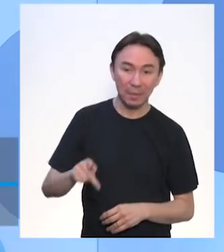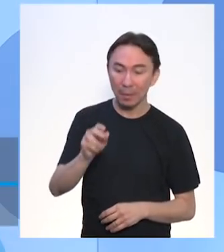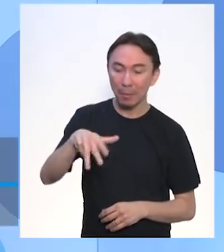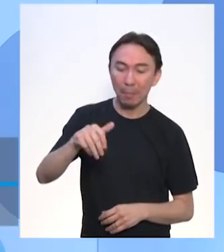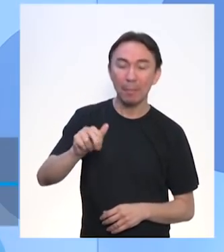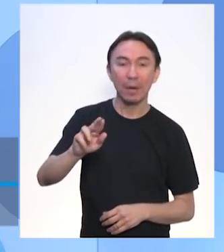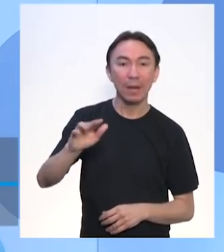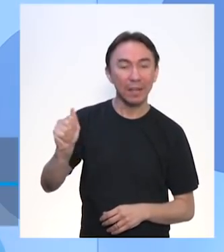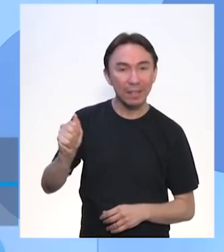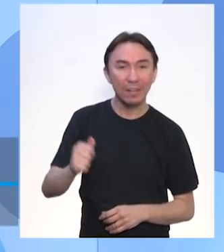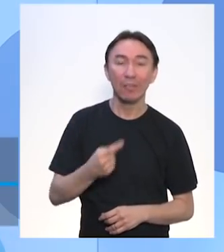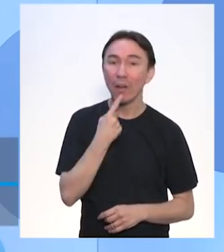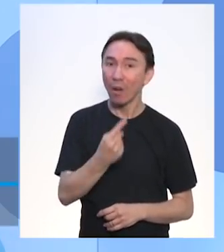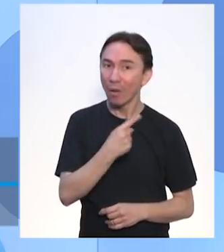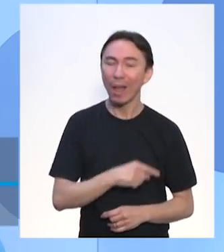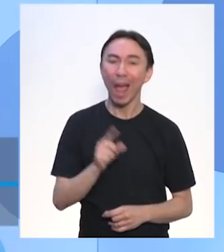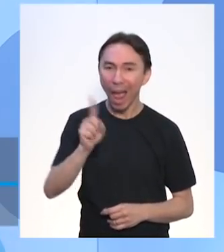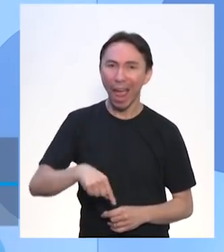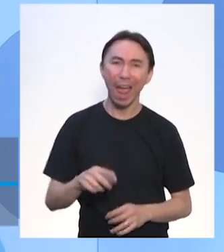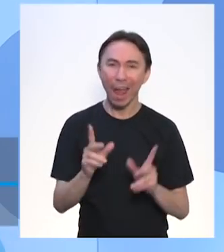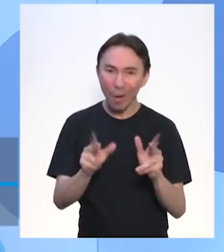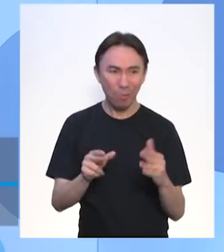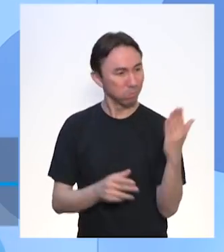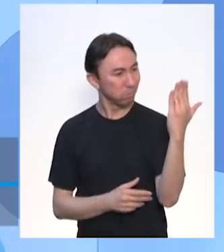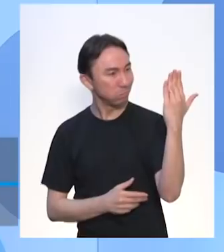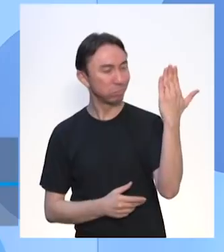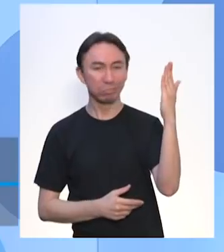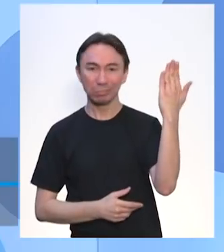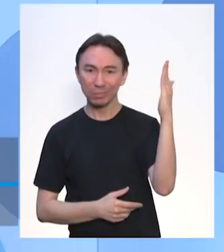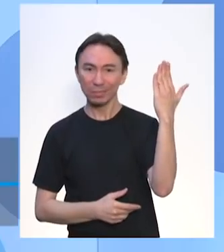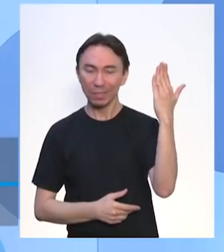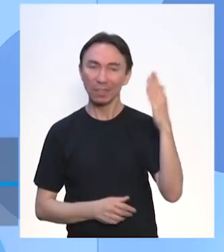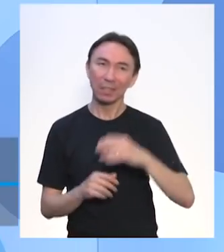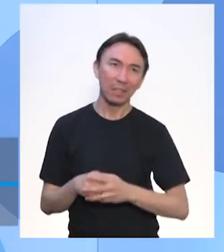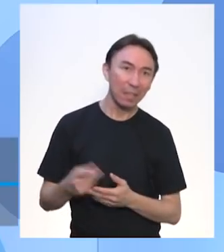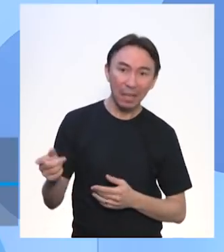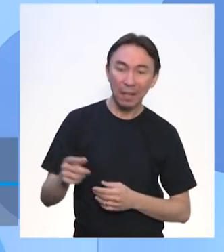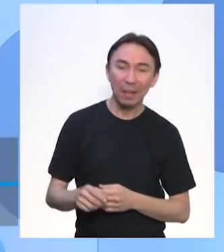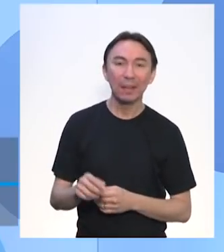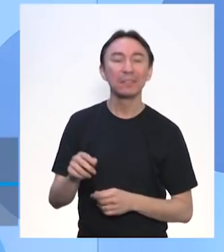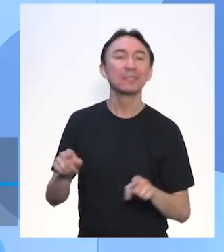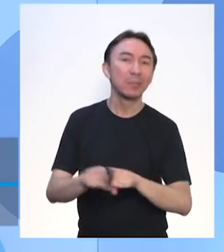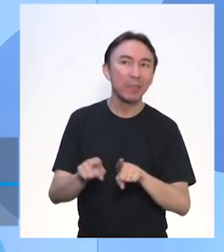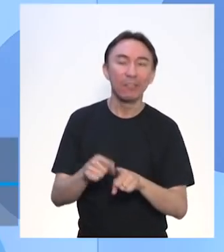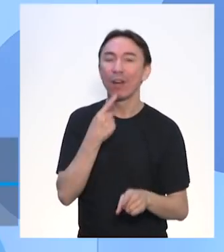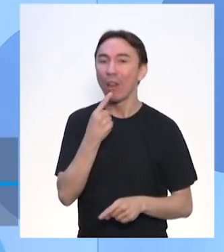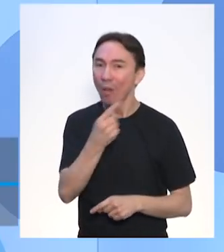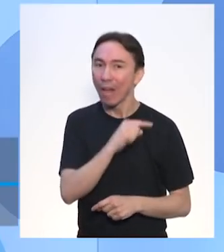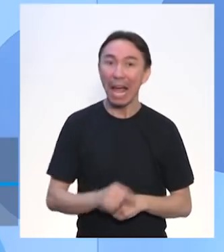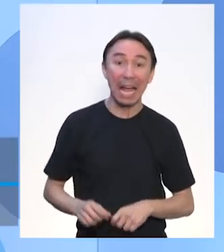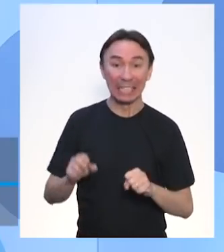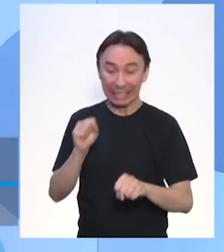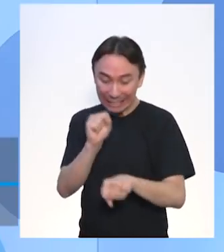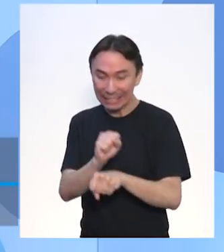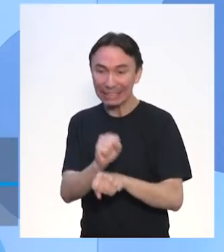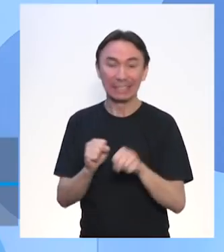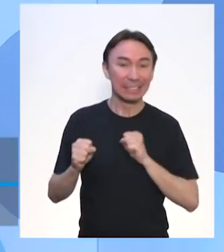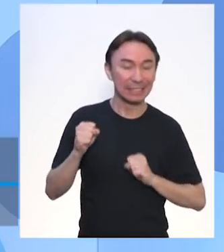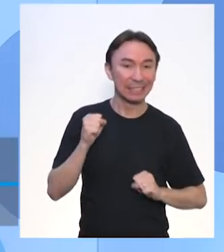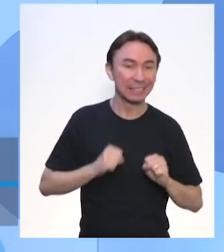que é um espelho. A Pro Kelly falando que é esperança. Tem a Pro Creuza falando que é